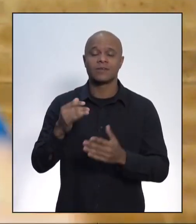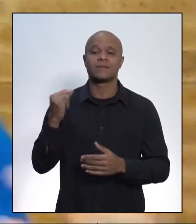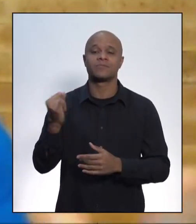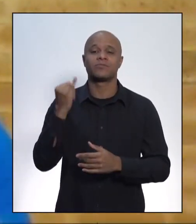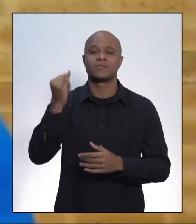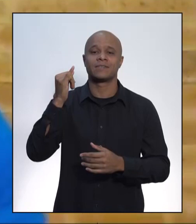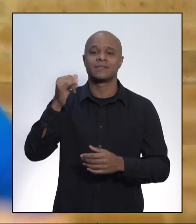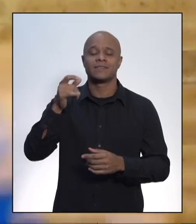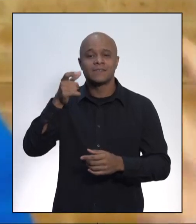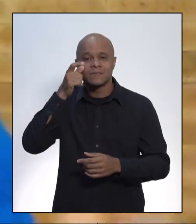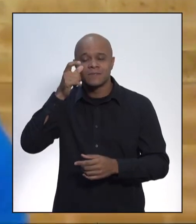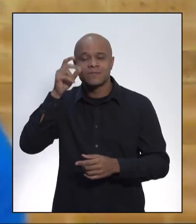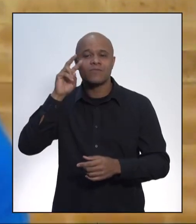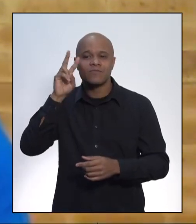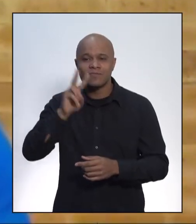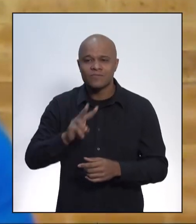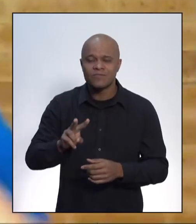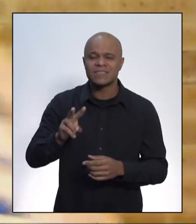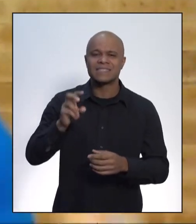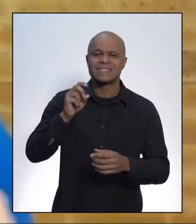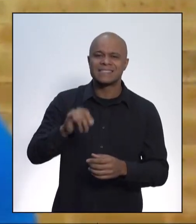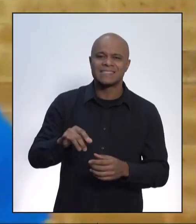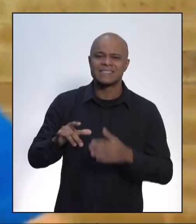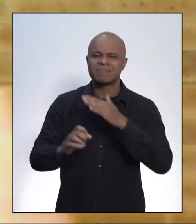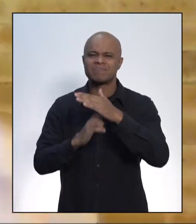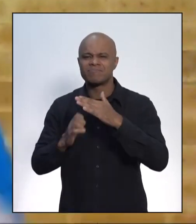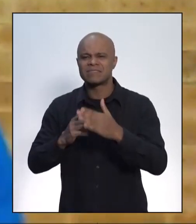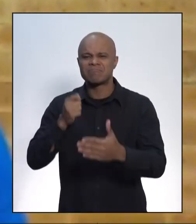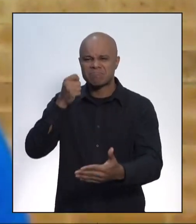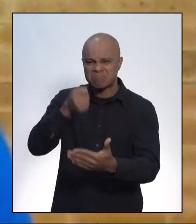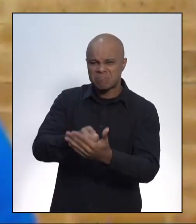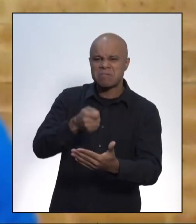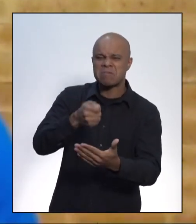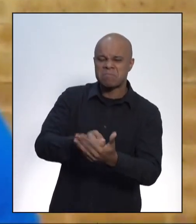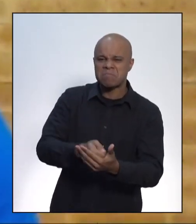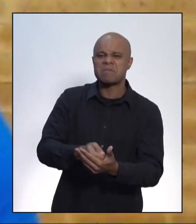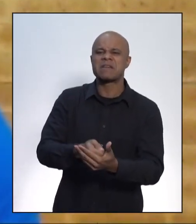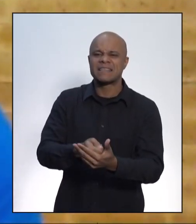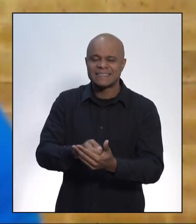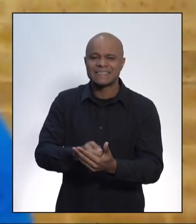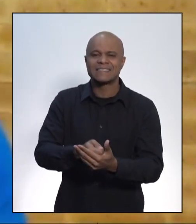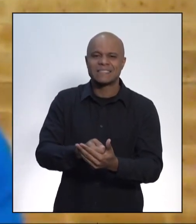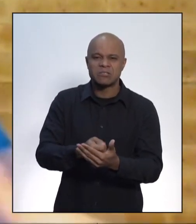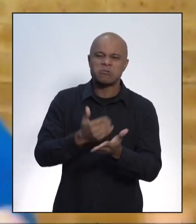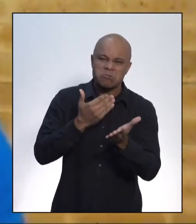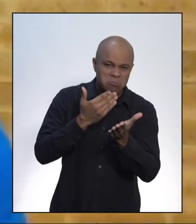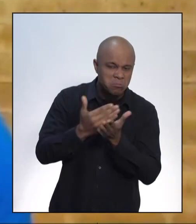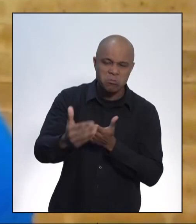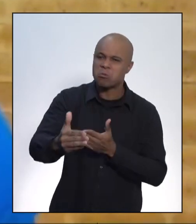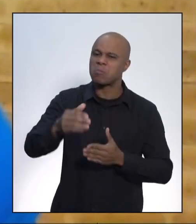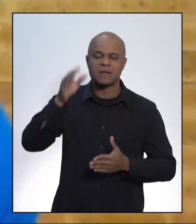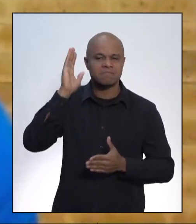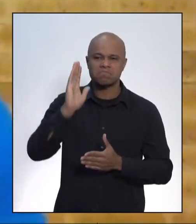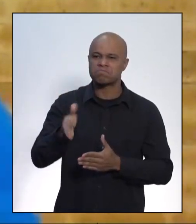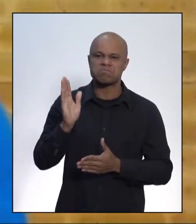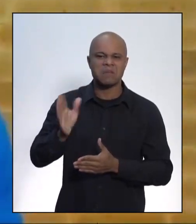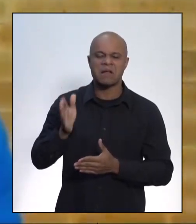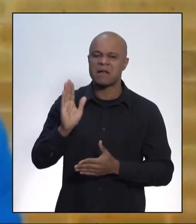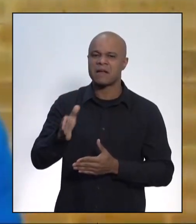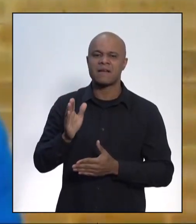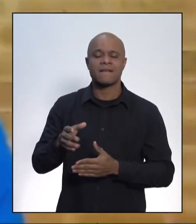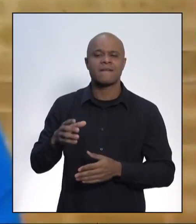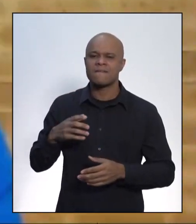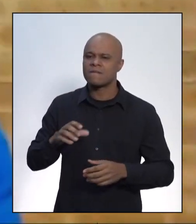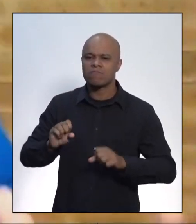que o empreendedorismo, se vocês querem investir em alguma empresa, em algum negócio, alguma ideia, é que você tem que encarar isso como uma maratona, cara, e não como um